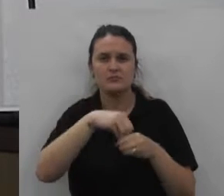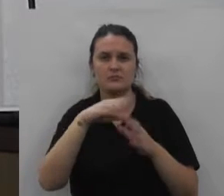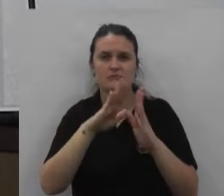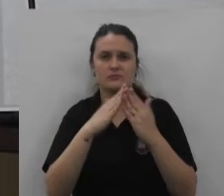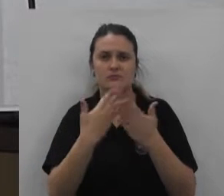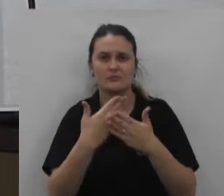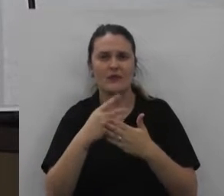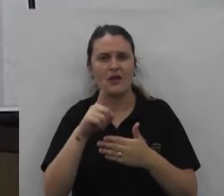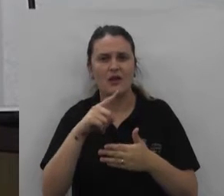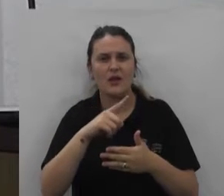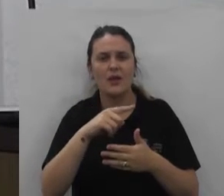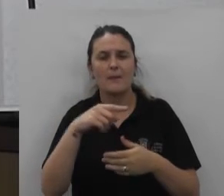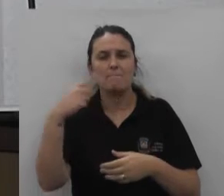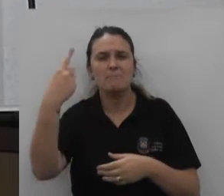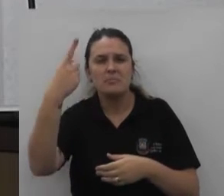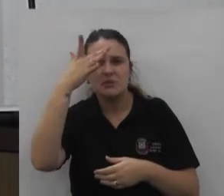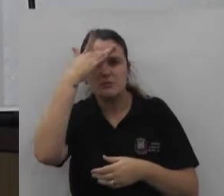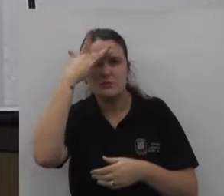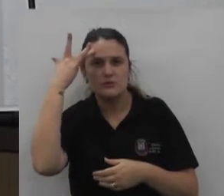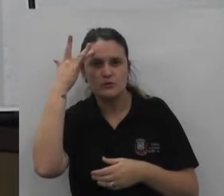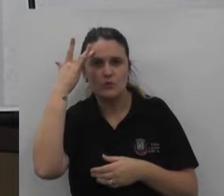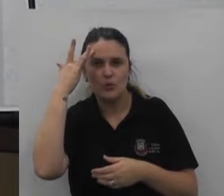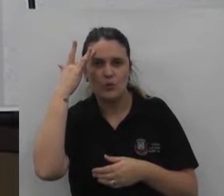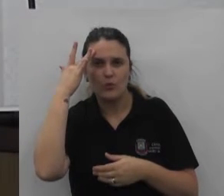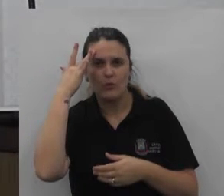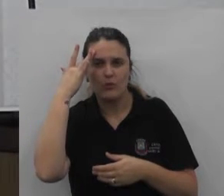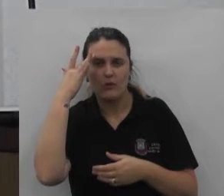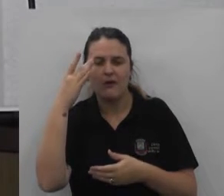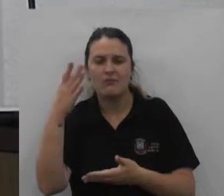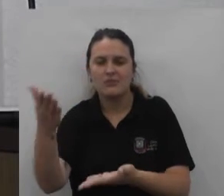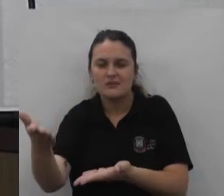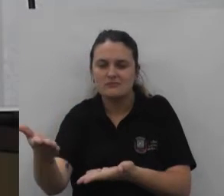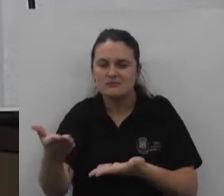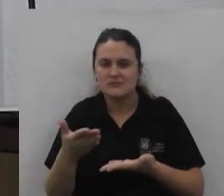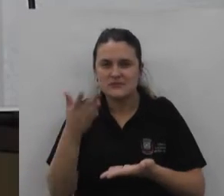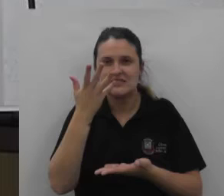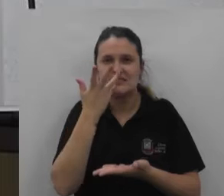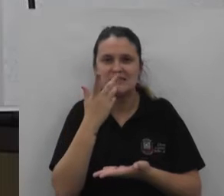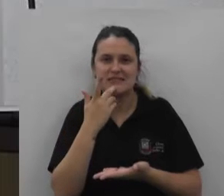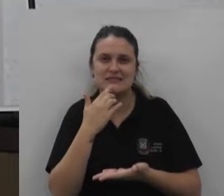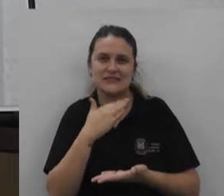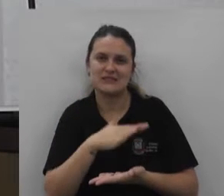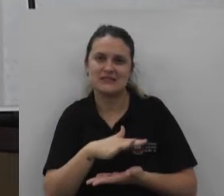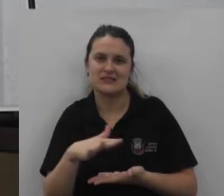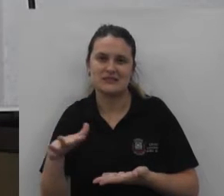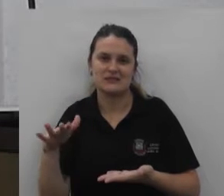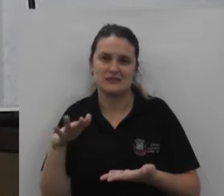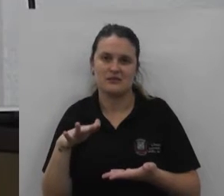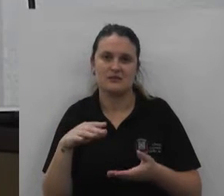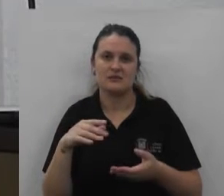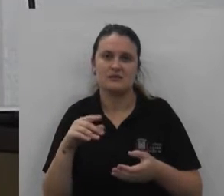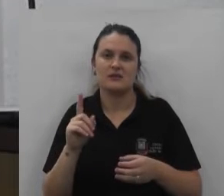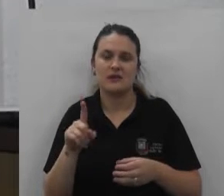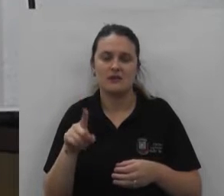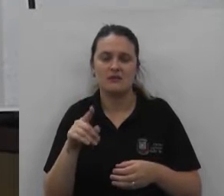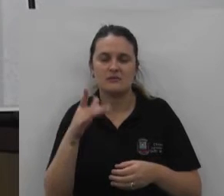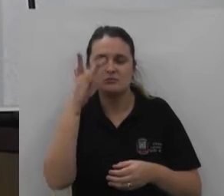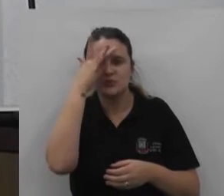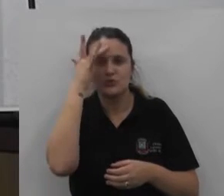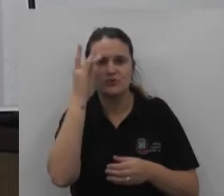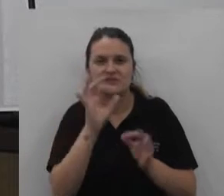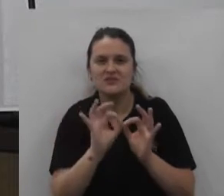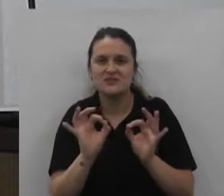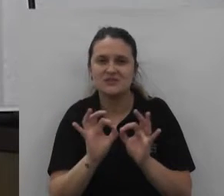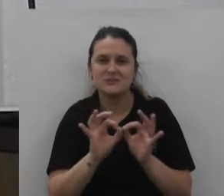que são as primeiras pessoas a receberem a matéria mais importante que existe na natureza, que é o ser